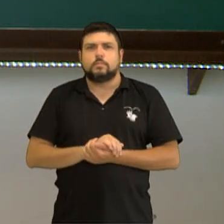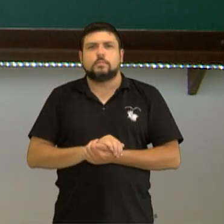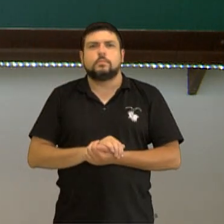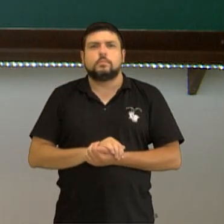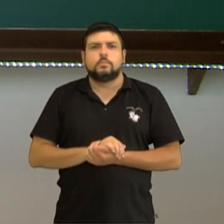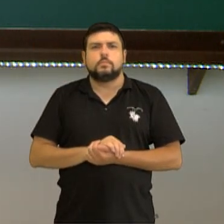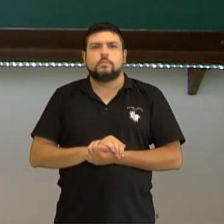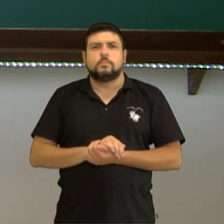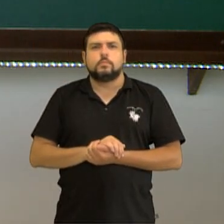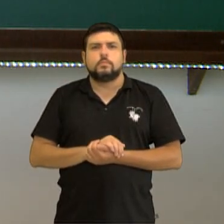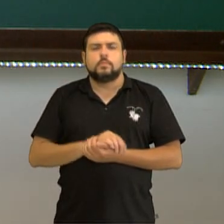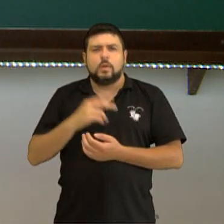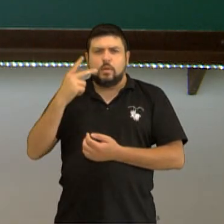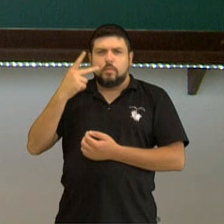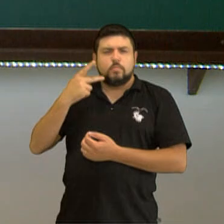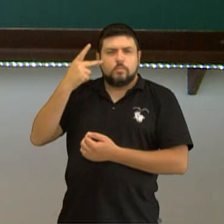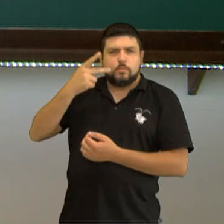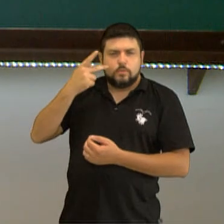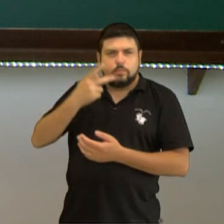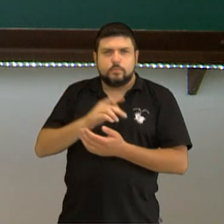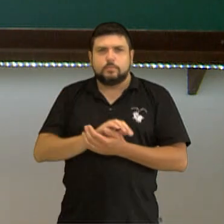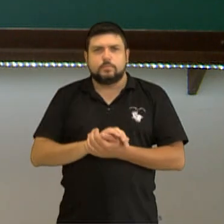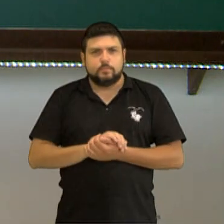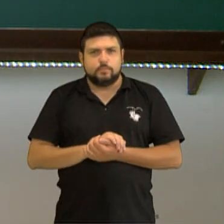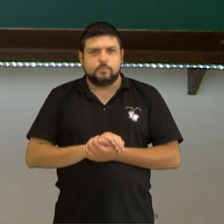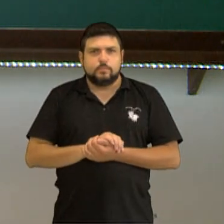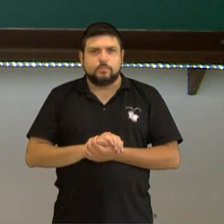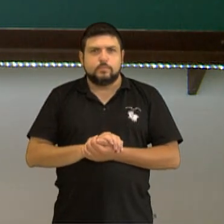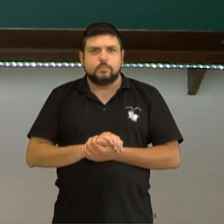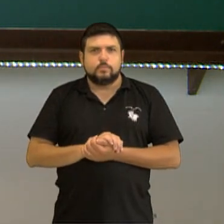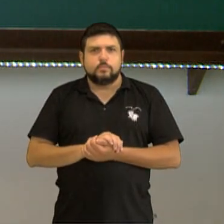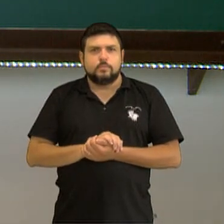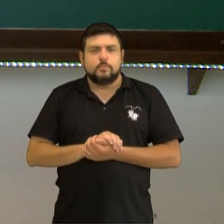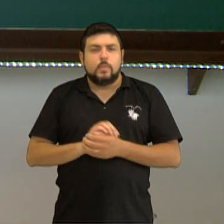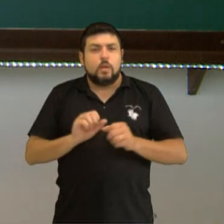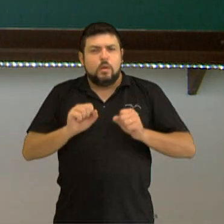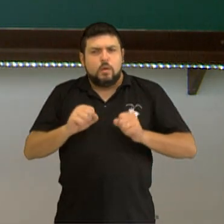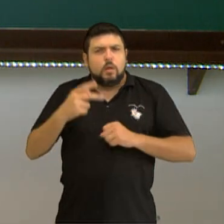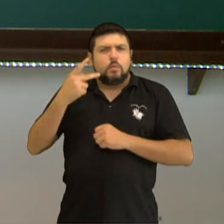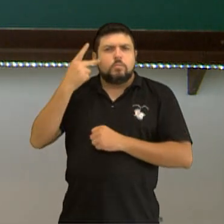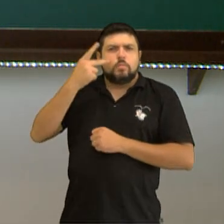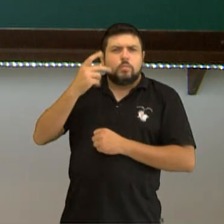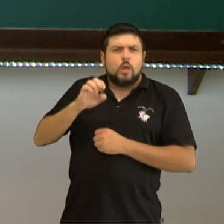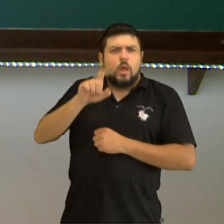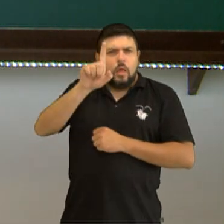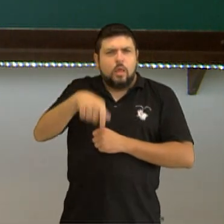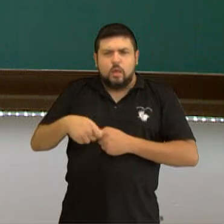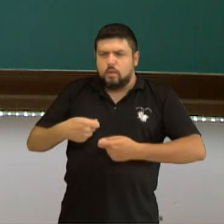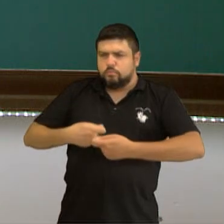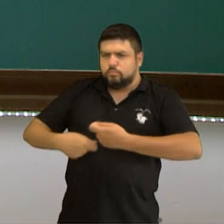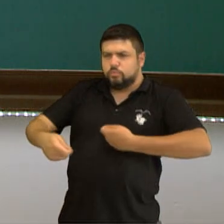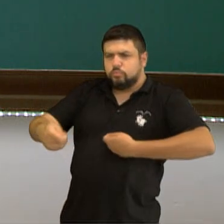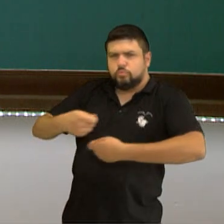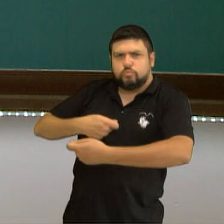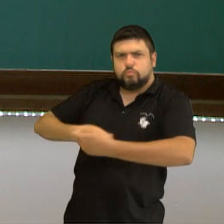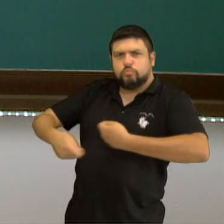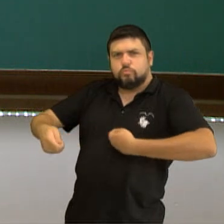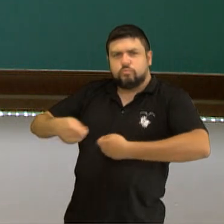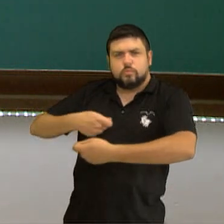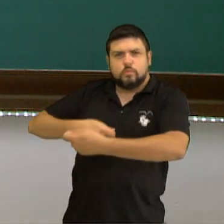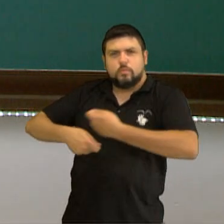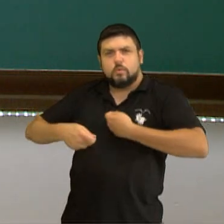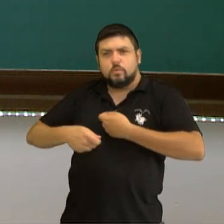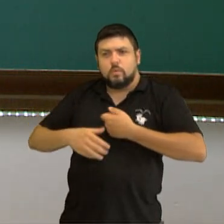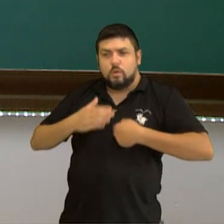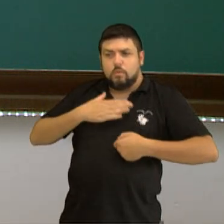Política. Definições gerais. Pode ser pensada como negociação para compatibilizar